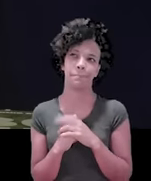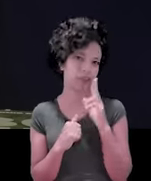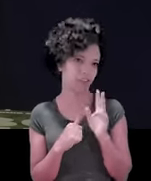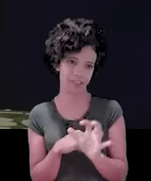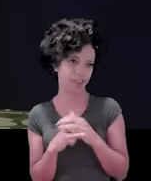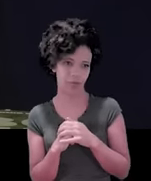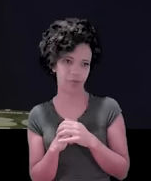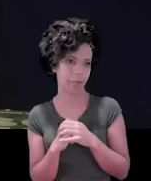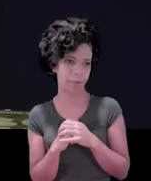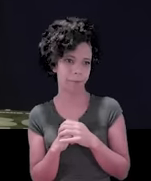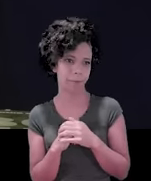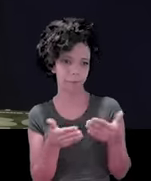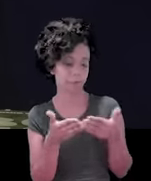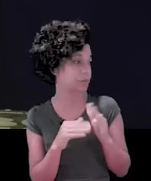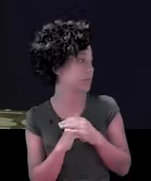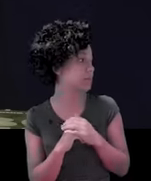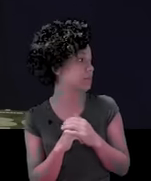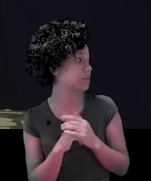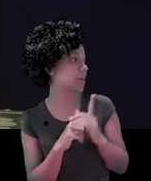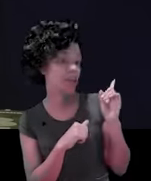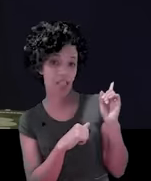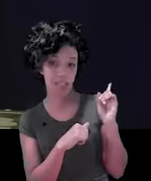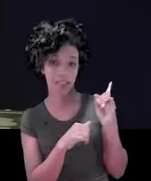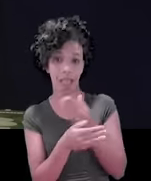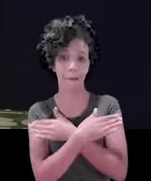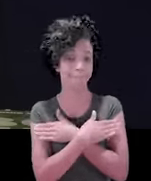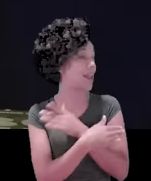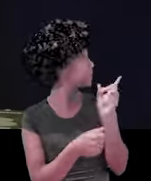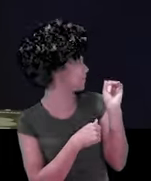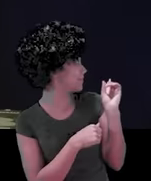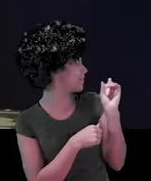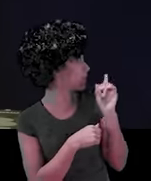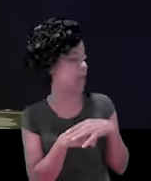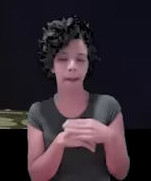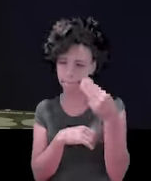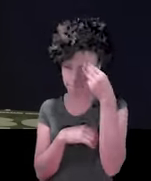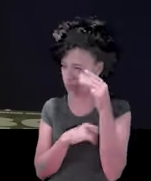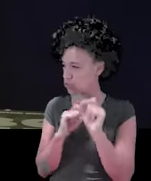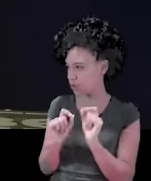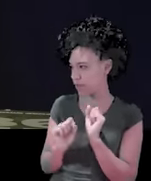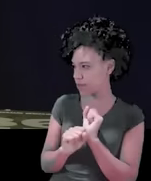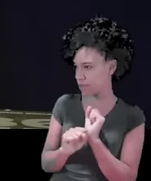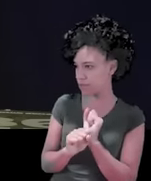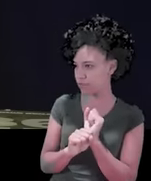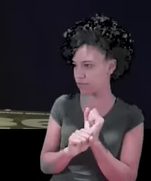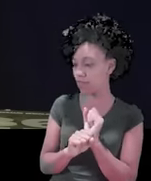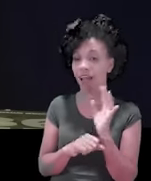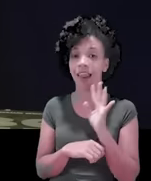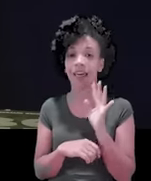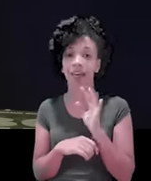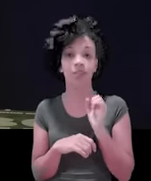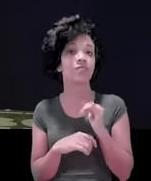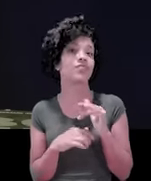e eu vi aí só vou tá abrindo aqui e aí se abraço Oi e